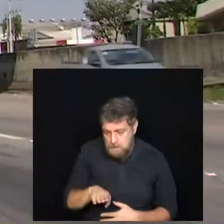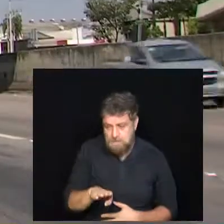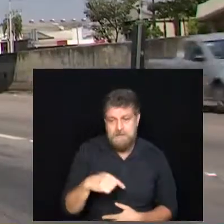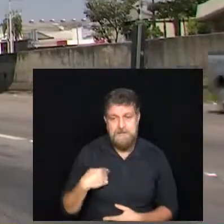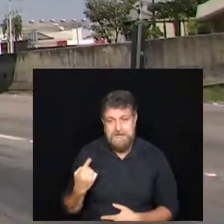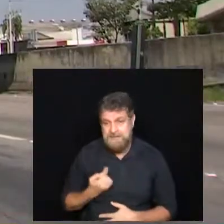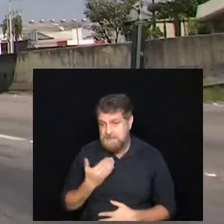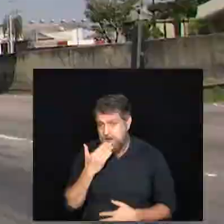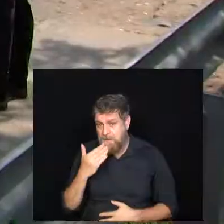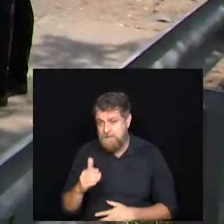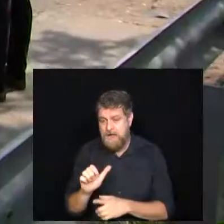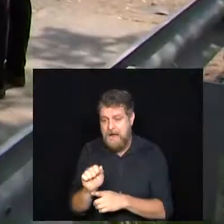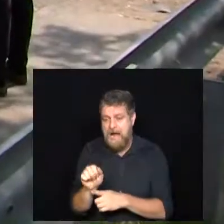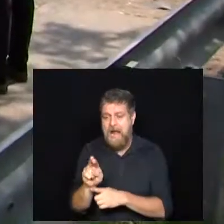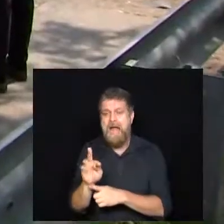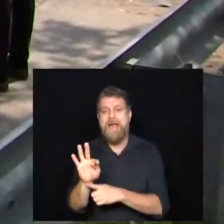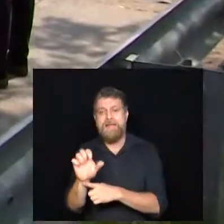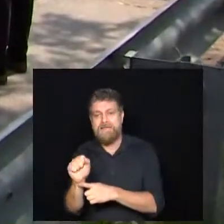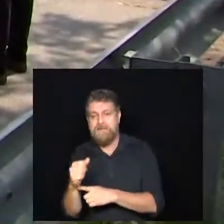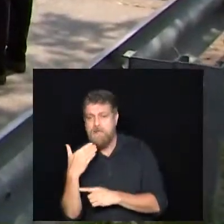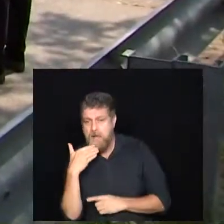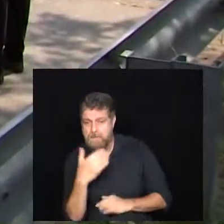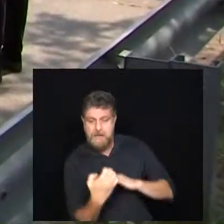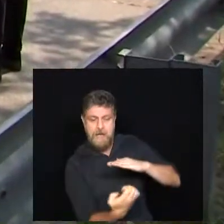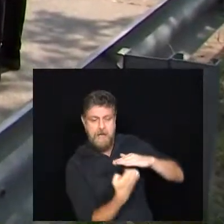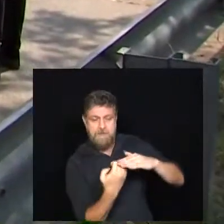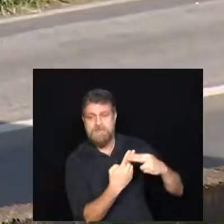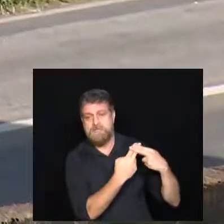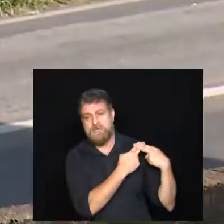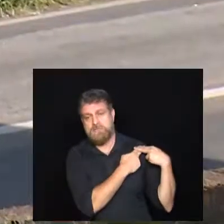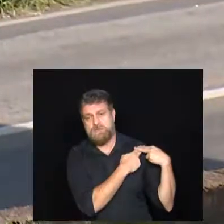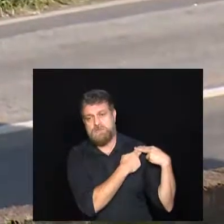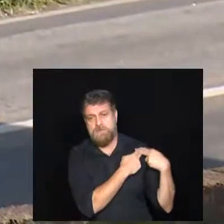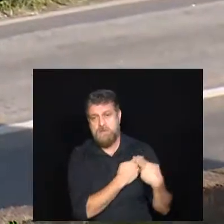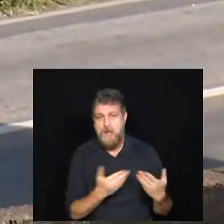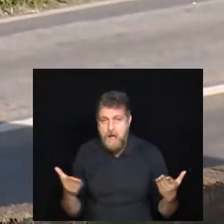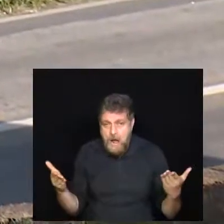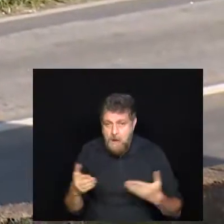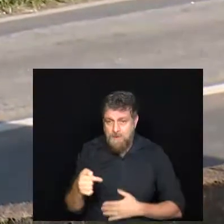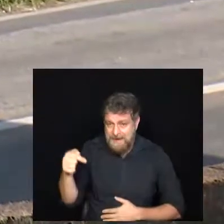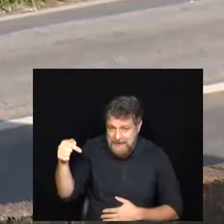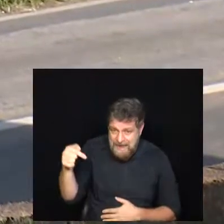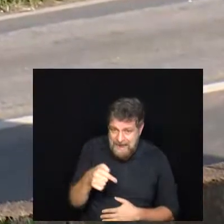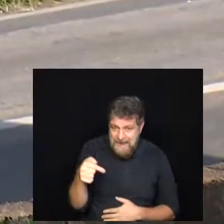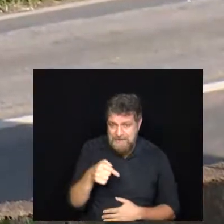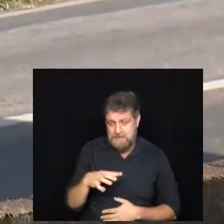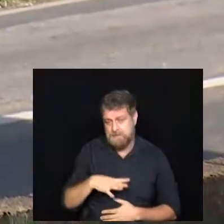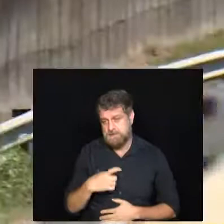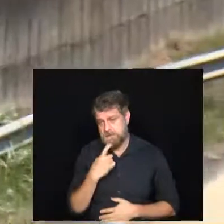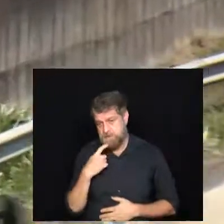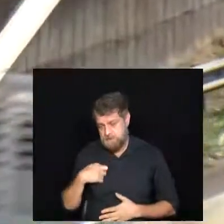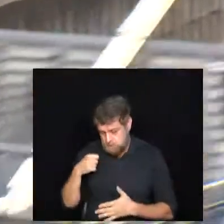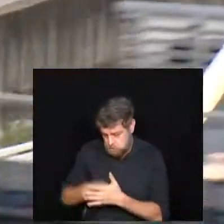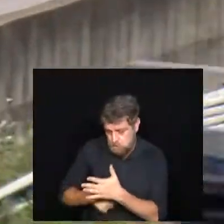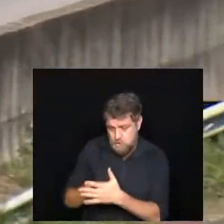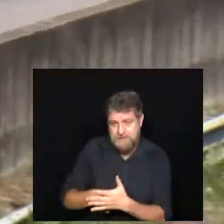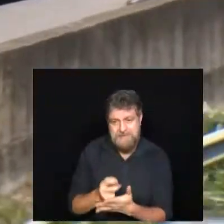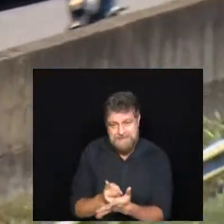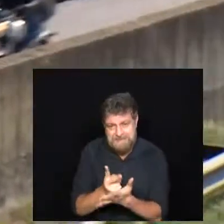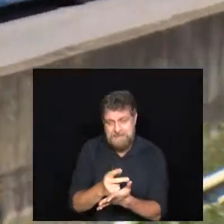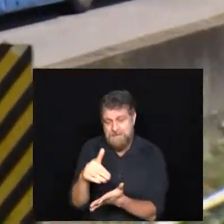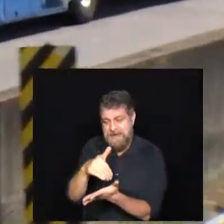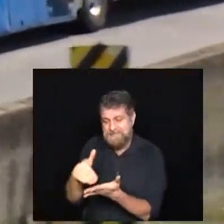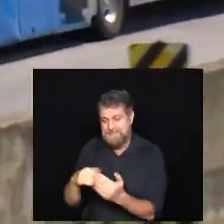para a Artesp cobrar a concessionária responsável pela rodovia. Agora, aqui dentro da cidade, a gente cobra sempre a Secretaria